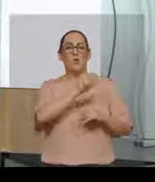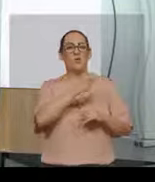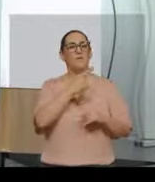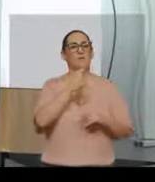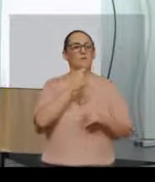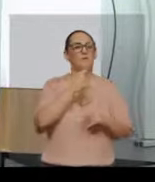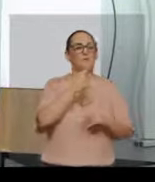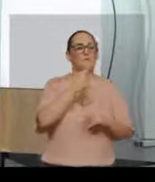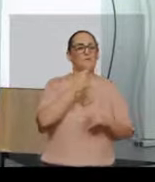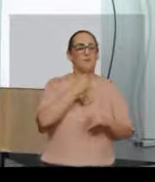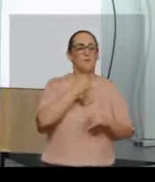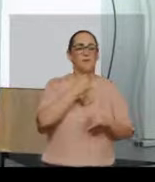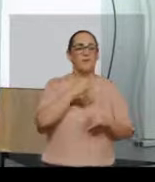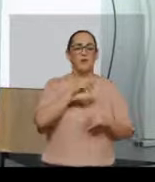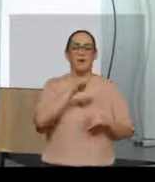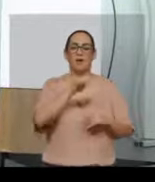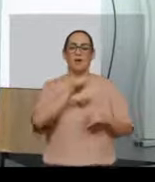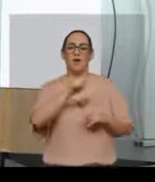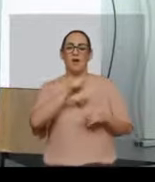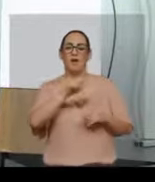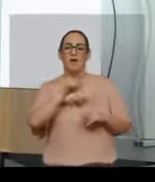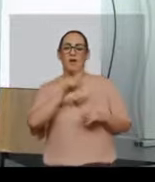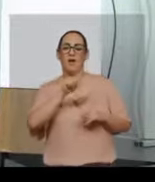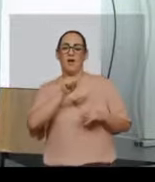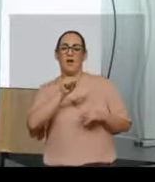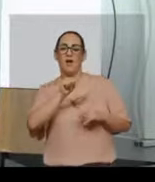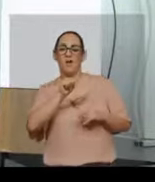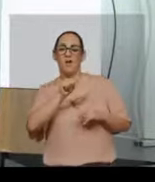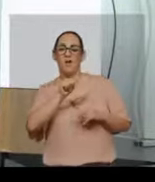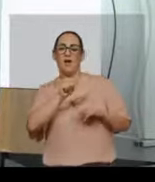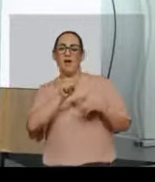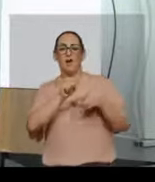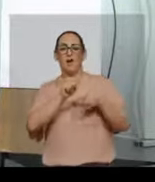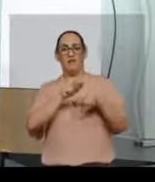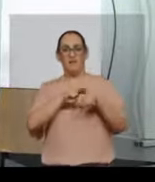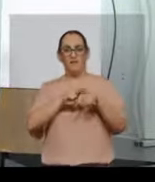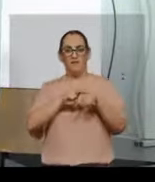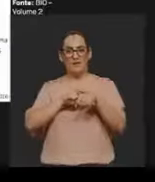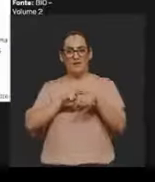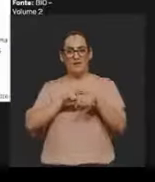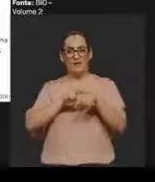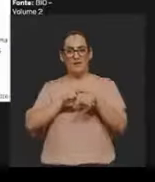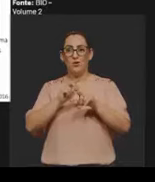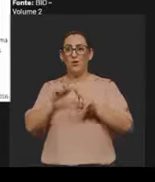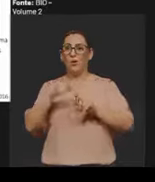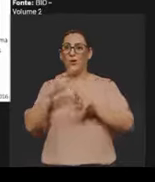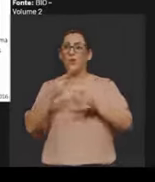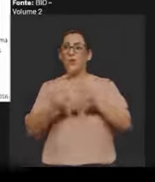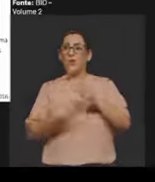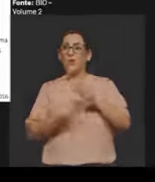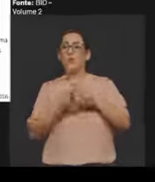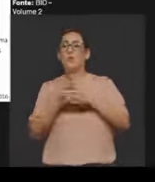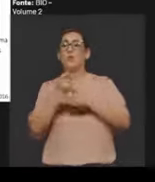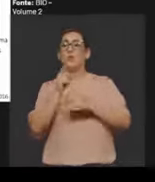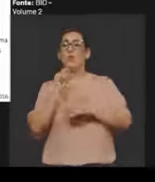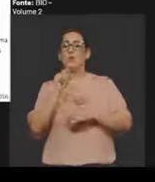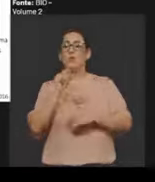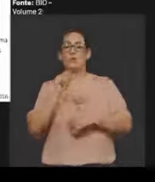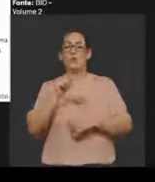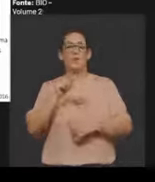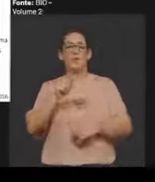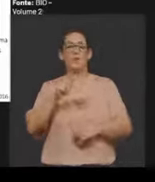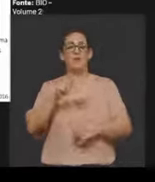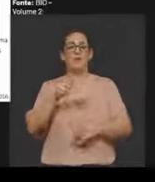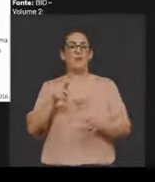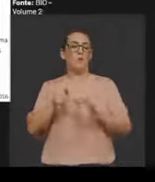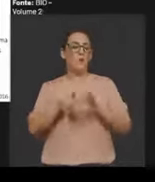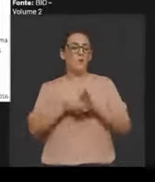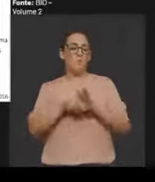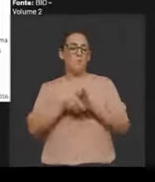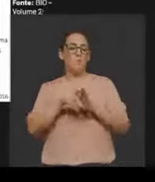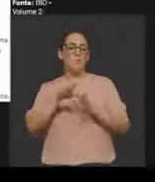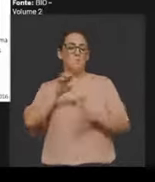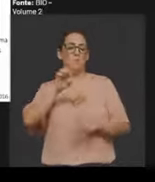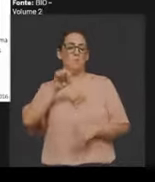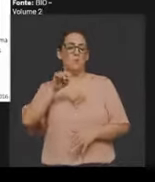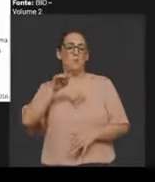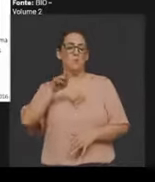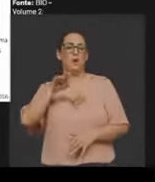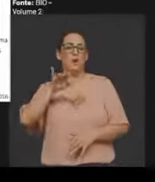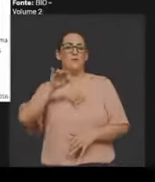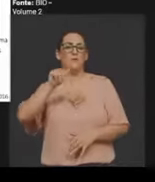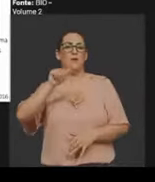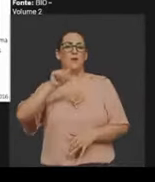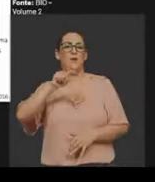surgiu o quê? O embrião retido no gametângio, ou seja, ao embrião multicelular totalmente dependente do corpo da